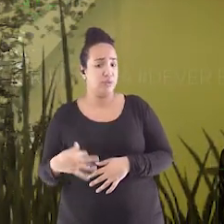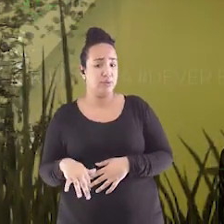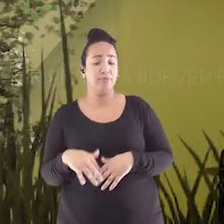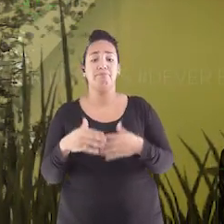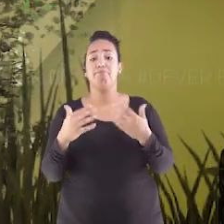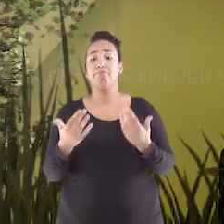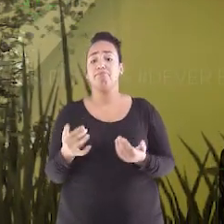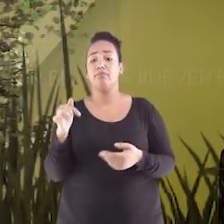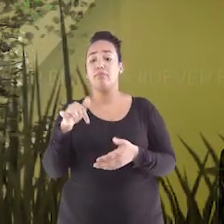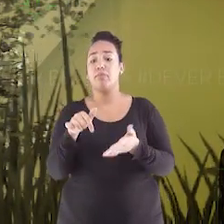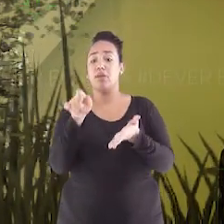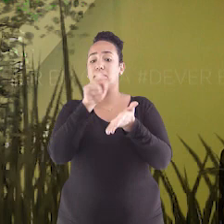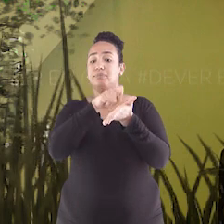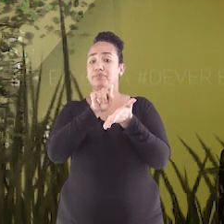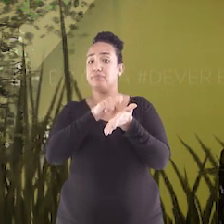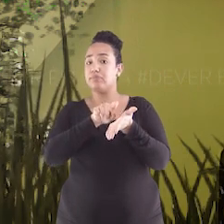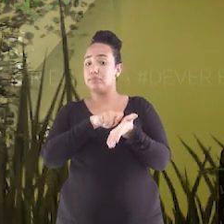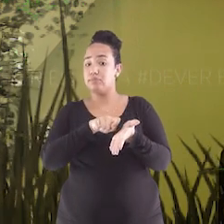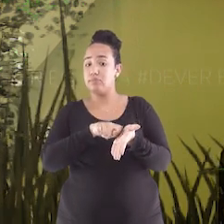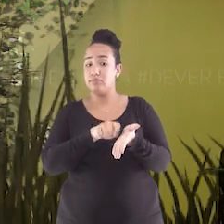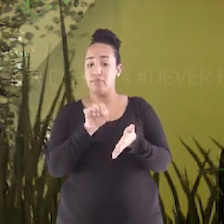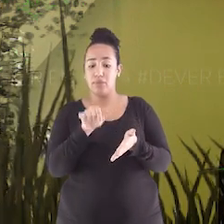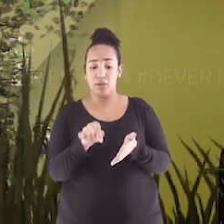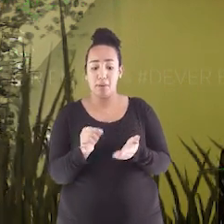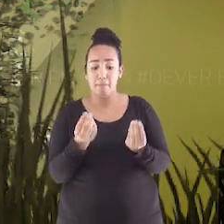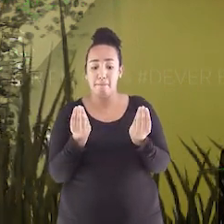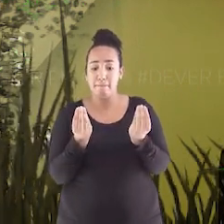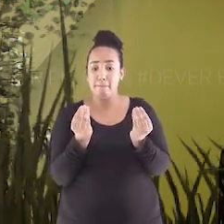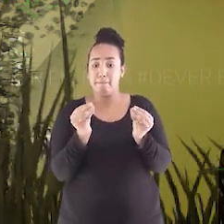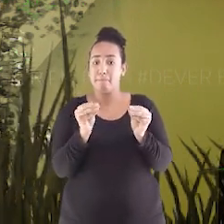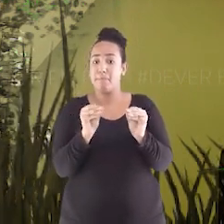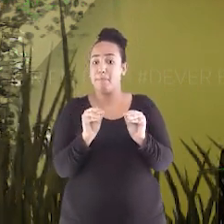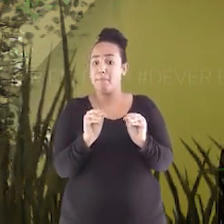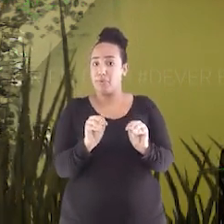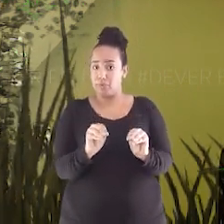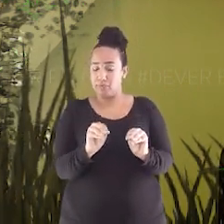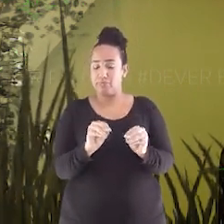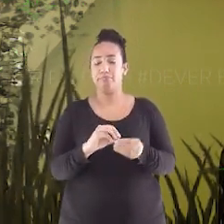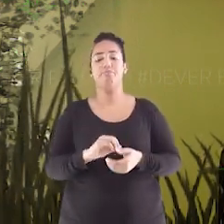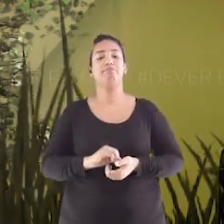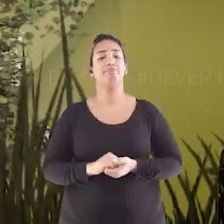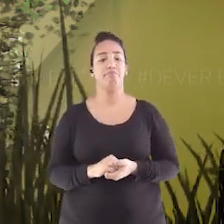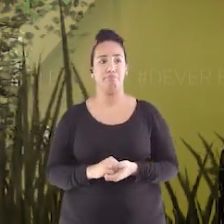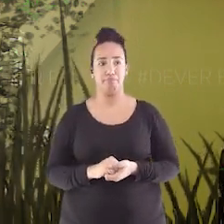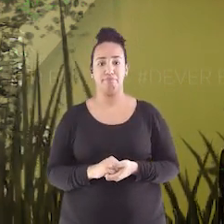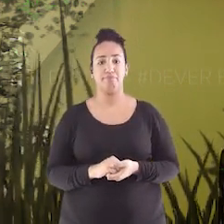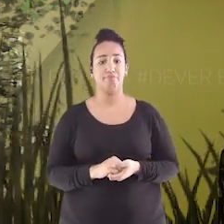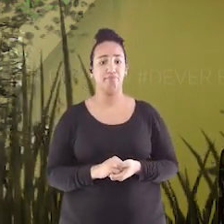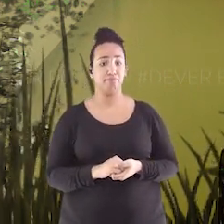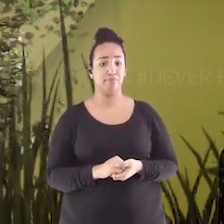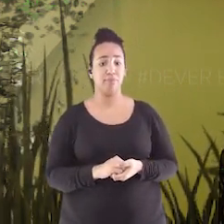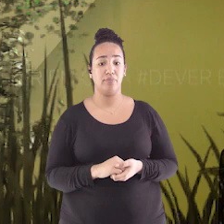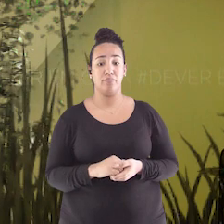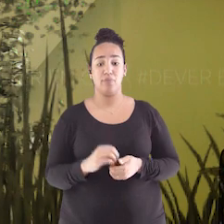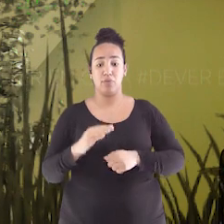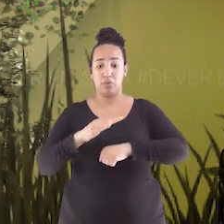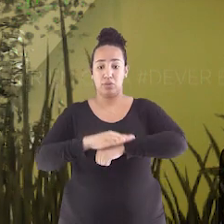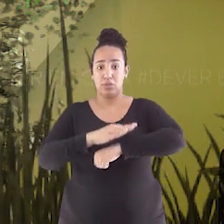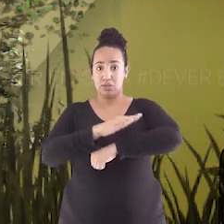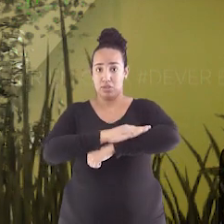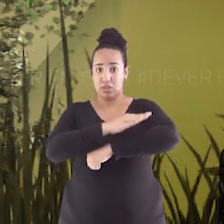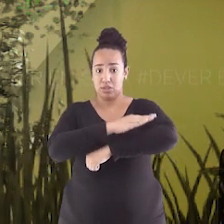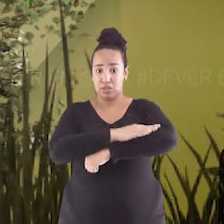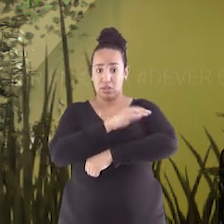escreveu outra etiqueta e engatinhou cuidado até o animal. Mas Jove não